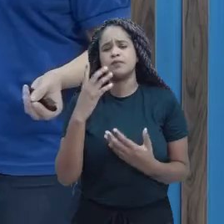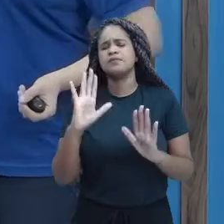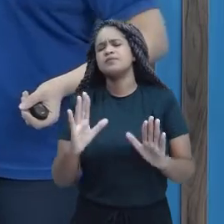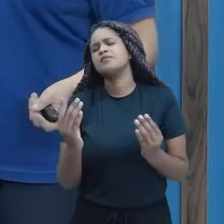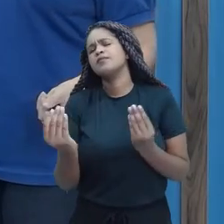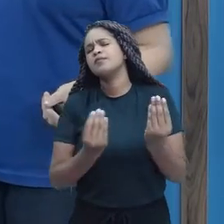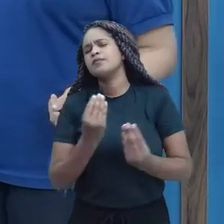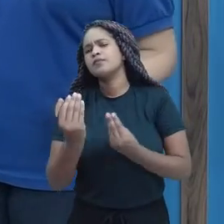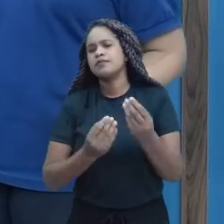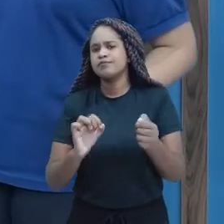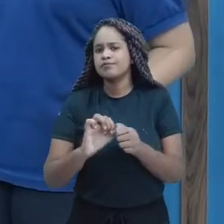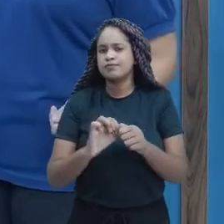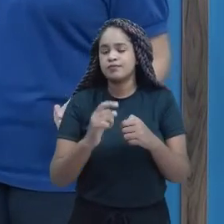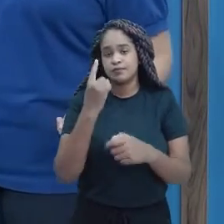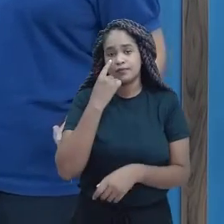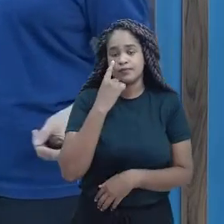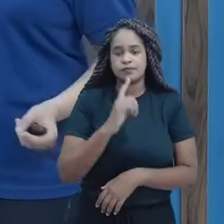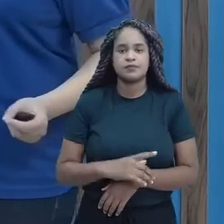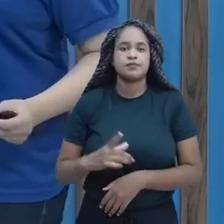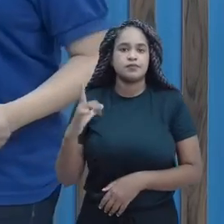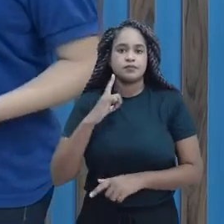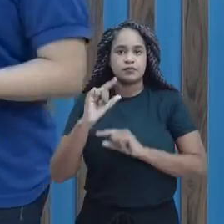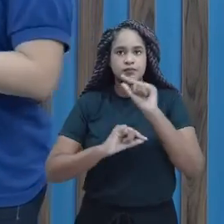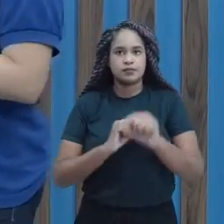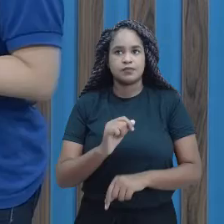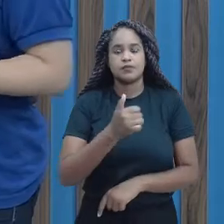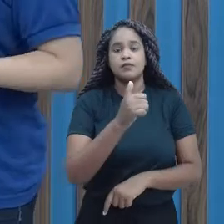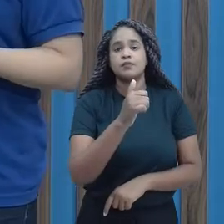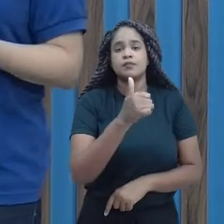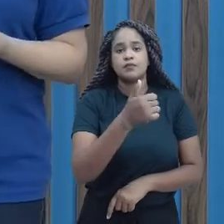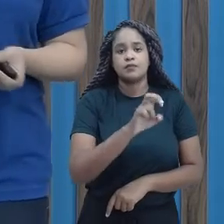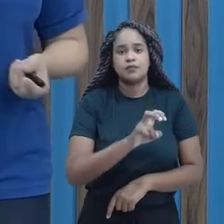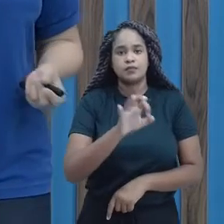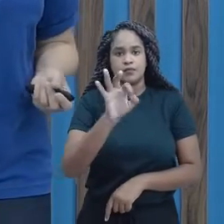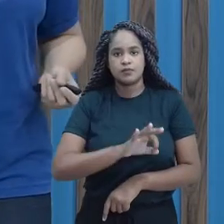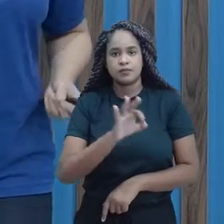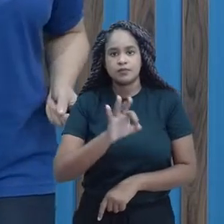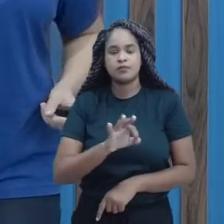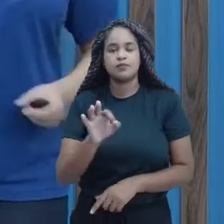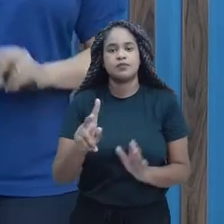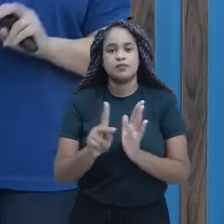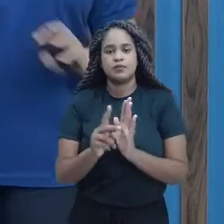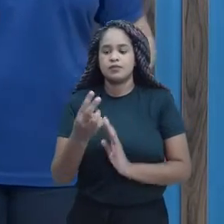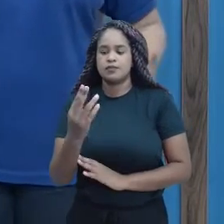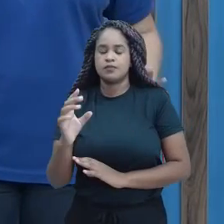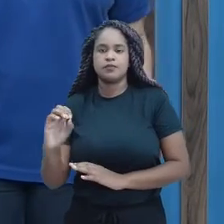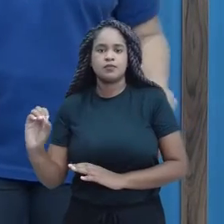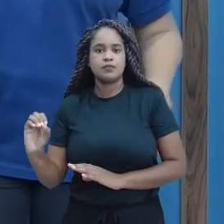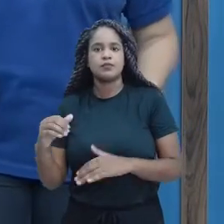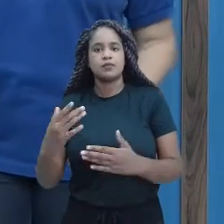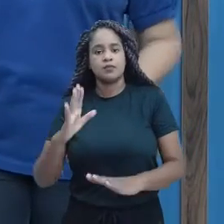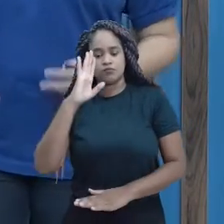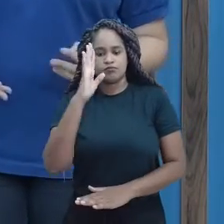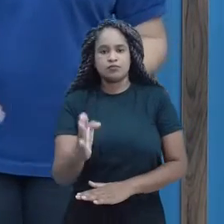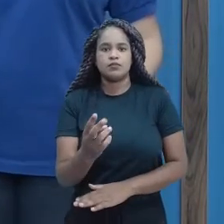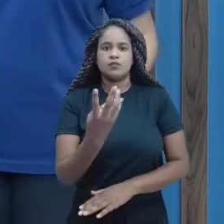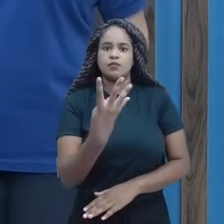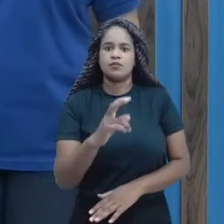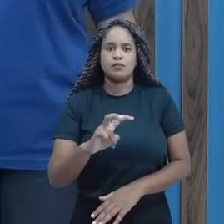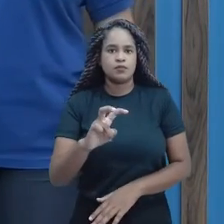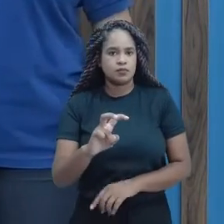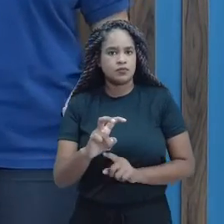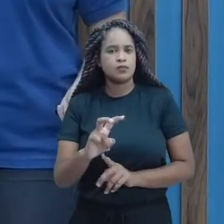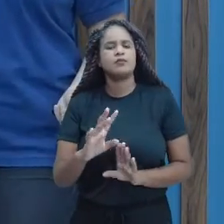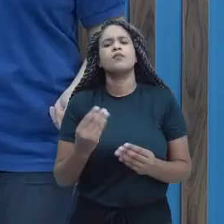comparação de valores ela é feita? A gente tem aí 15% de 300 e imediatamente a resposta veio 45. Então, como que a